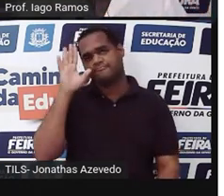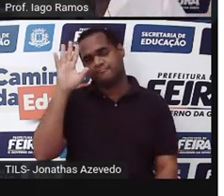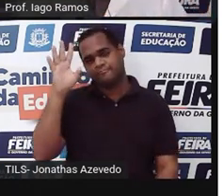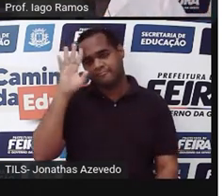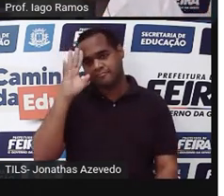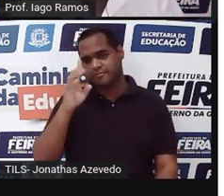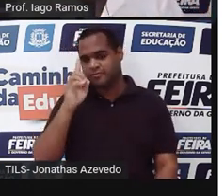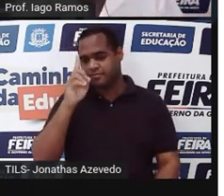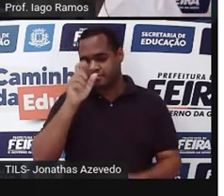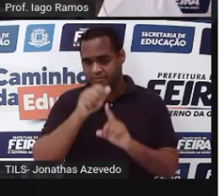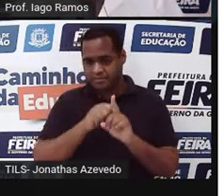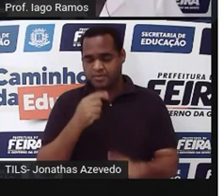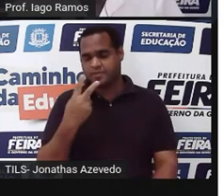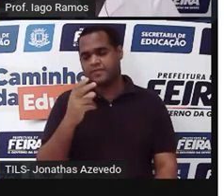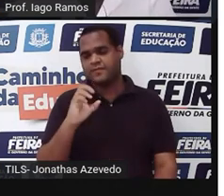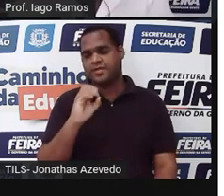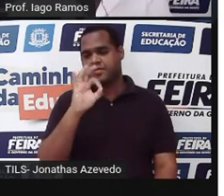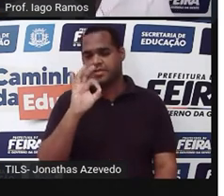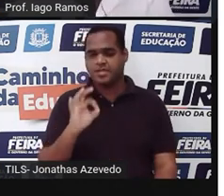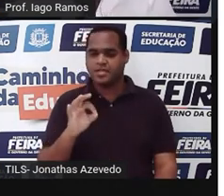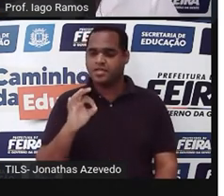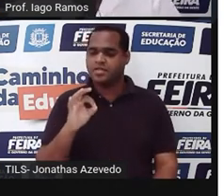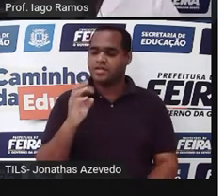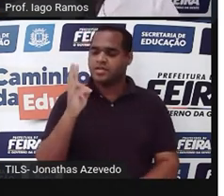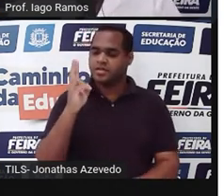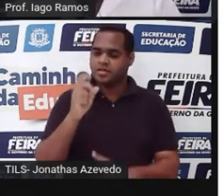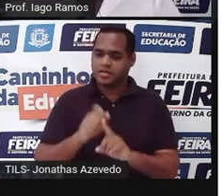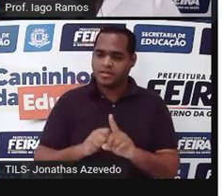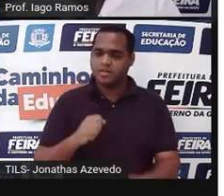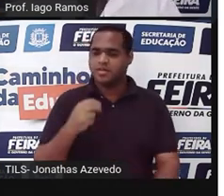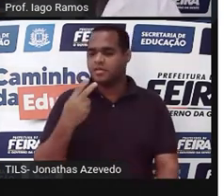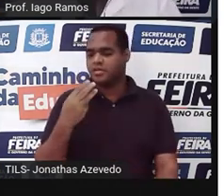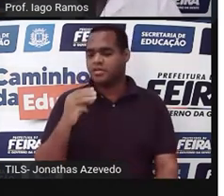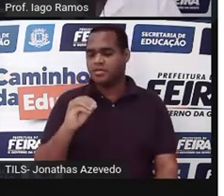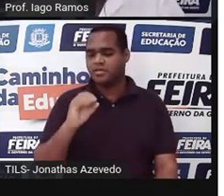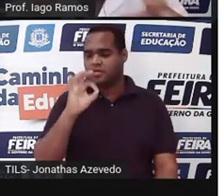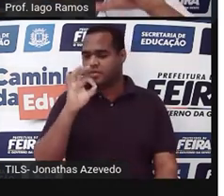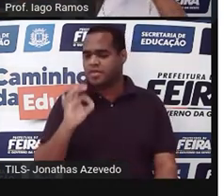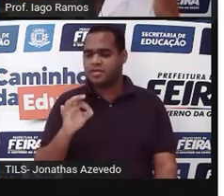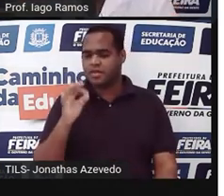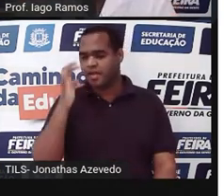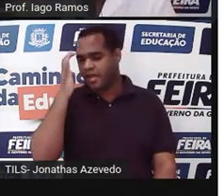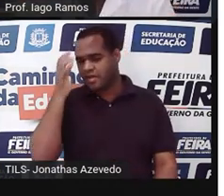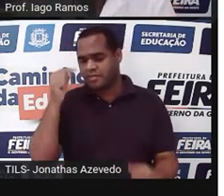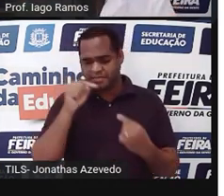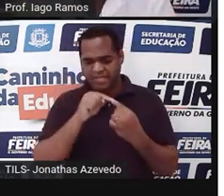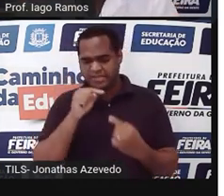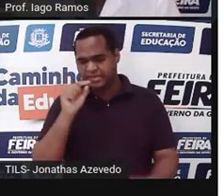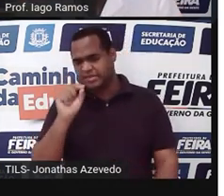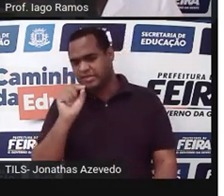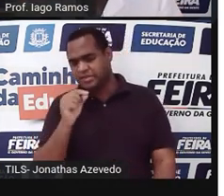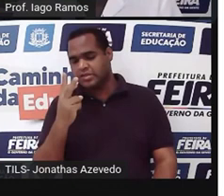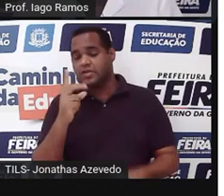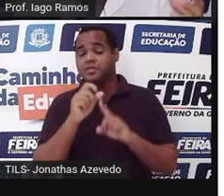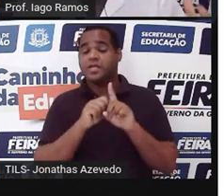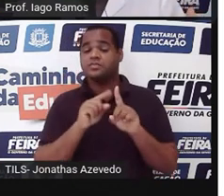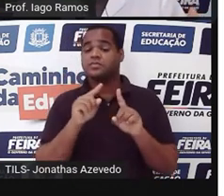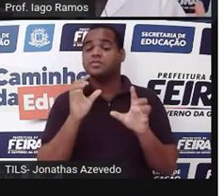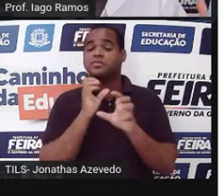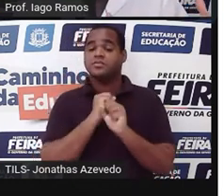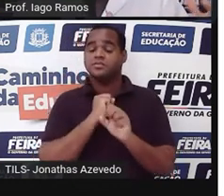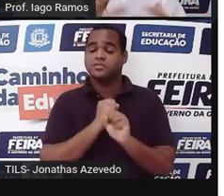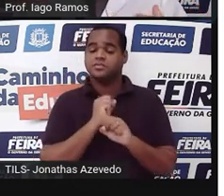primeiro mês Vinte por cento no segundo mês trinta por cento achar que nesses dois meses o total